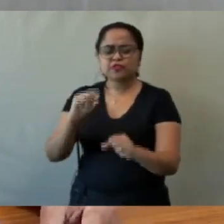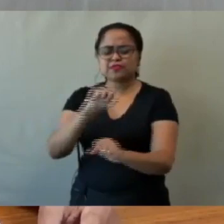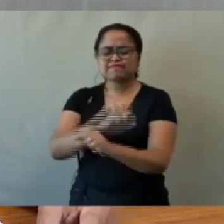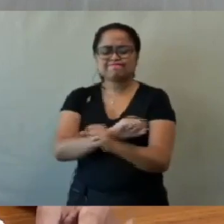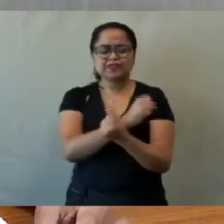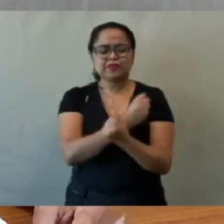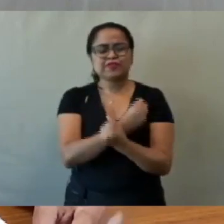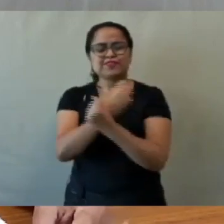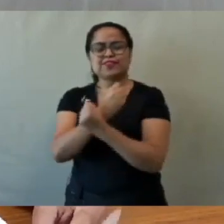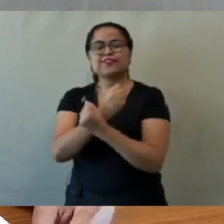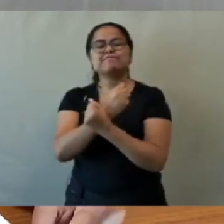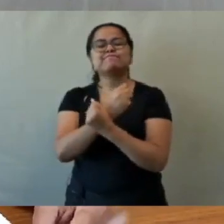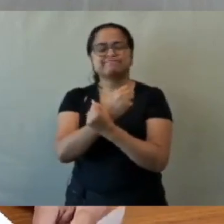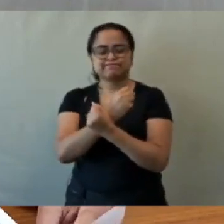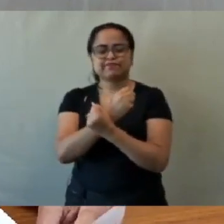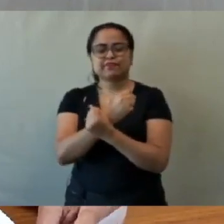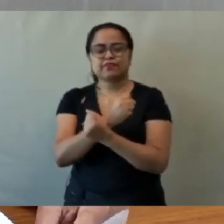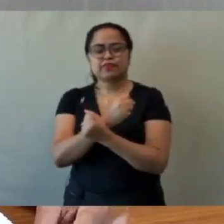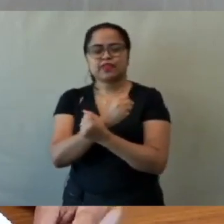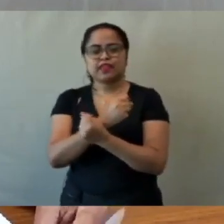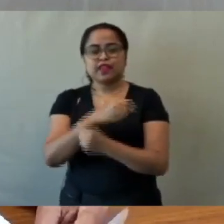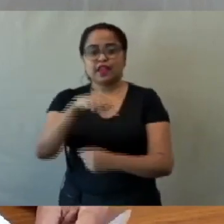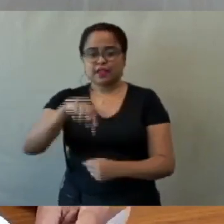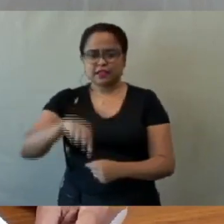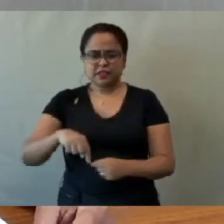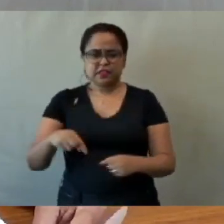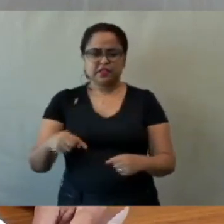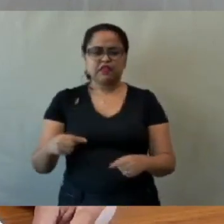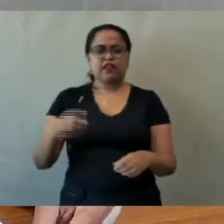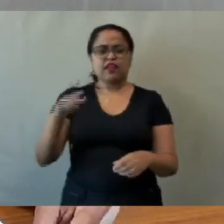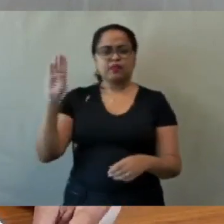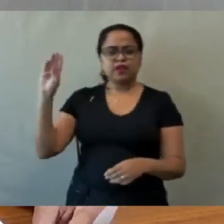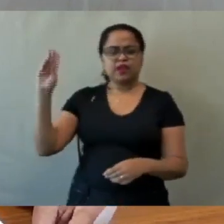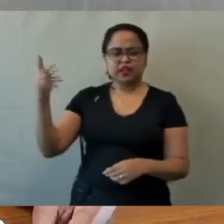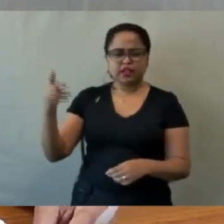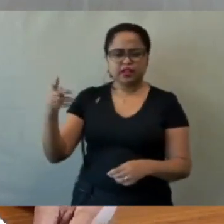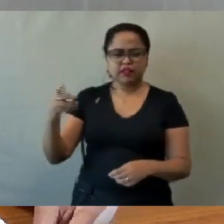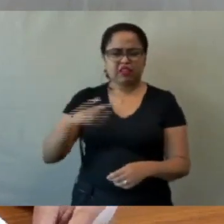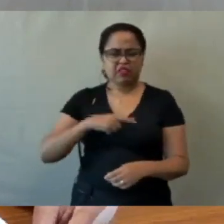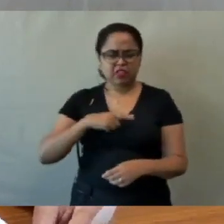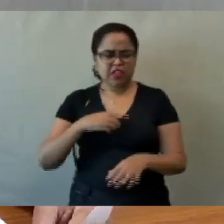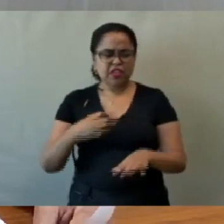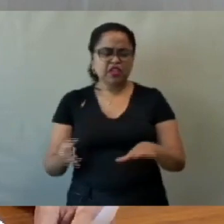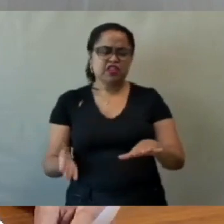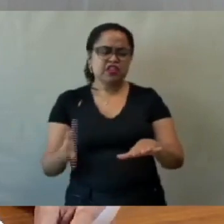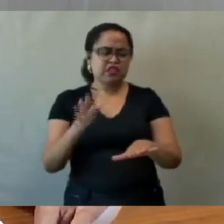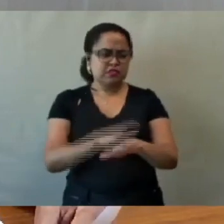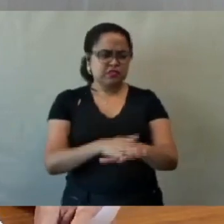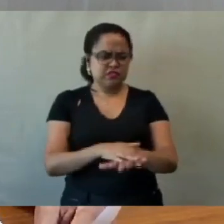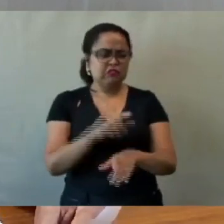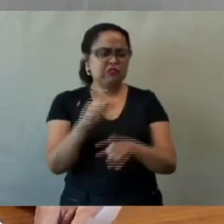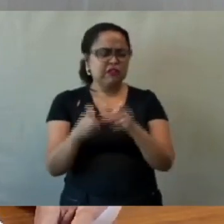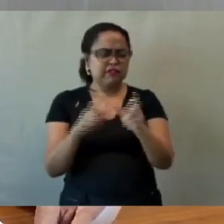Belo Horizonte há inclusão... Não? Para mim, eu estou vivendo